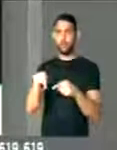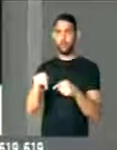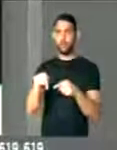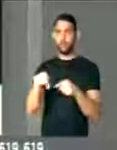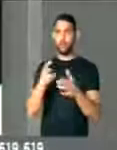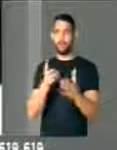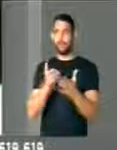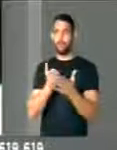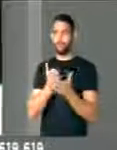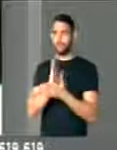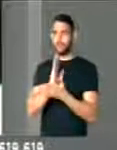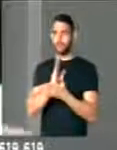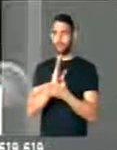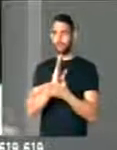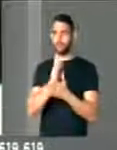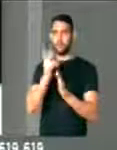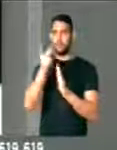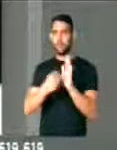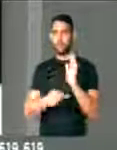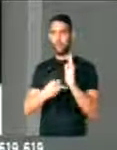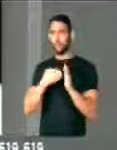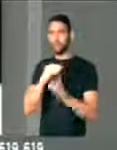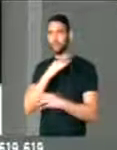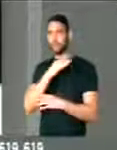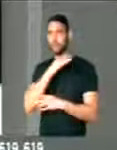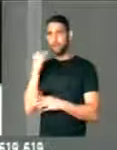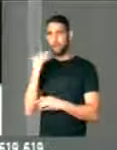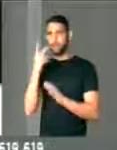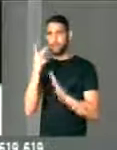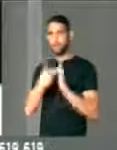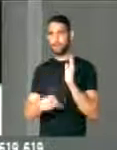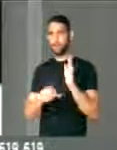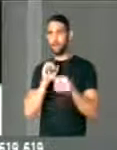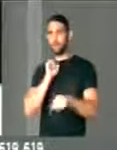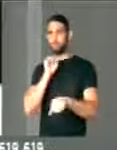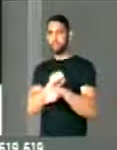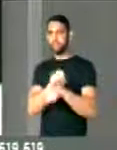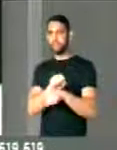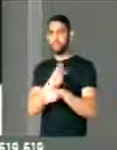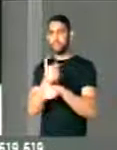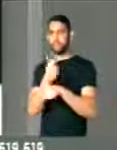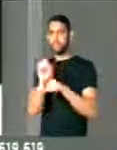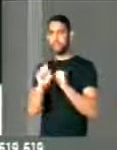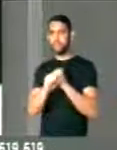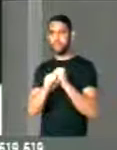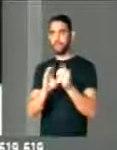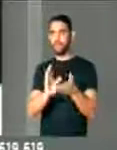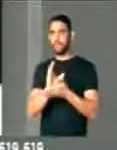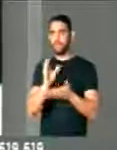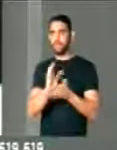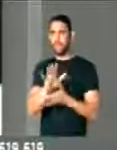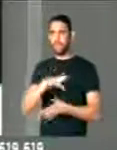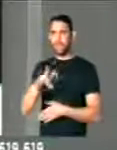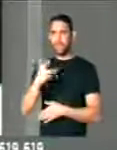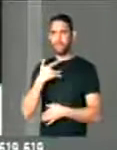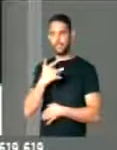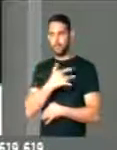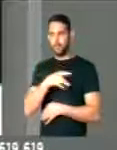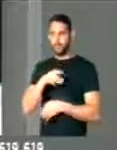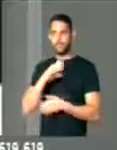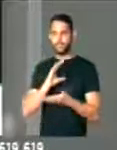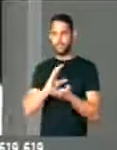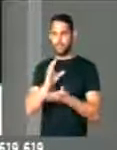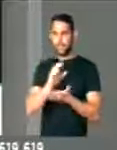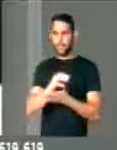a aprovação da PEC da morte, a PEC que congela investimentos em saúde e educação por